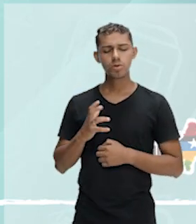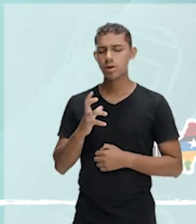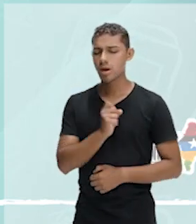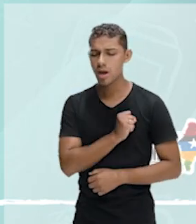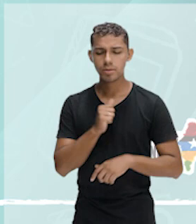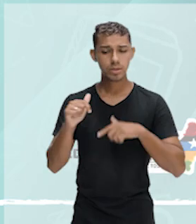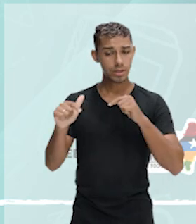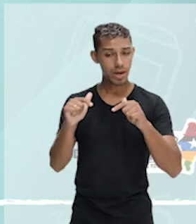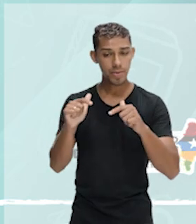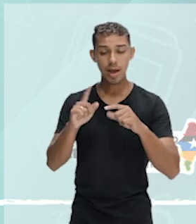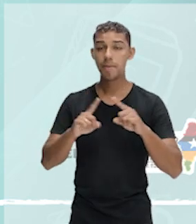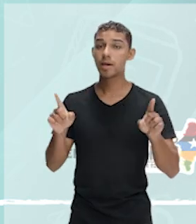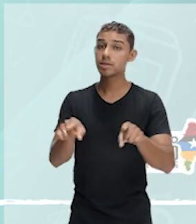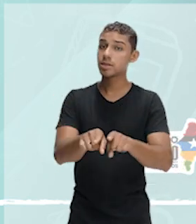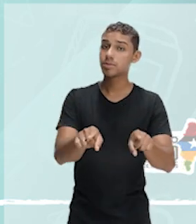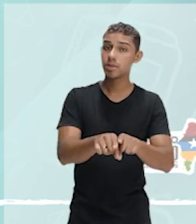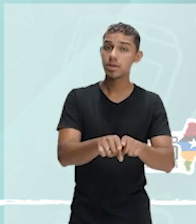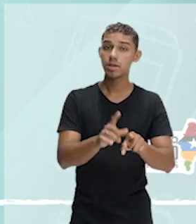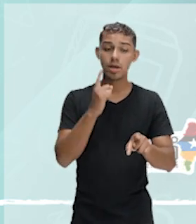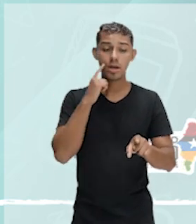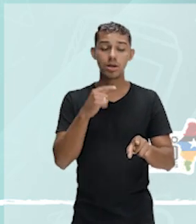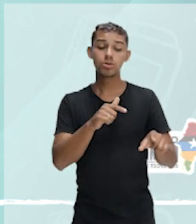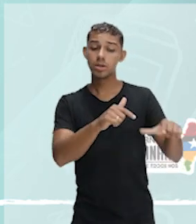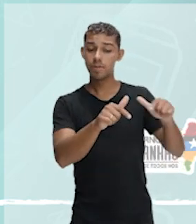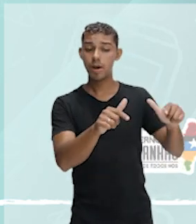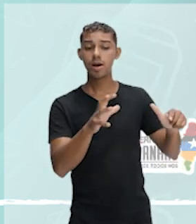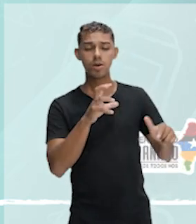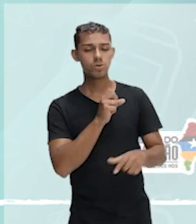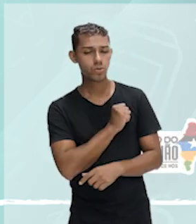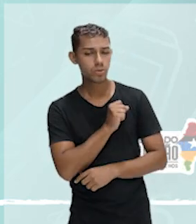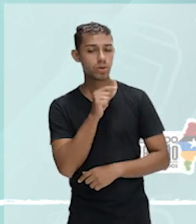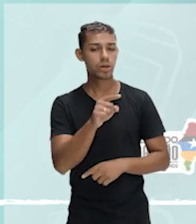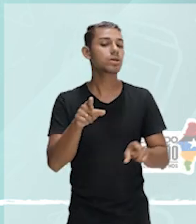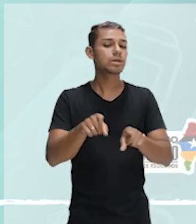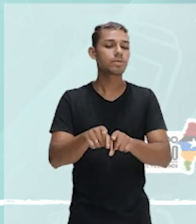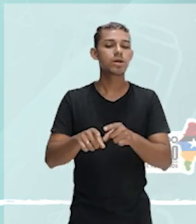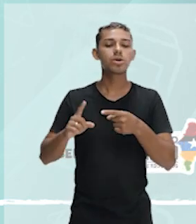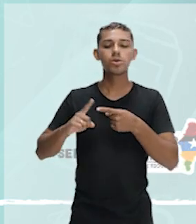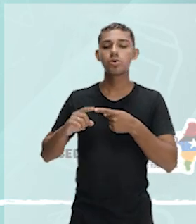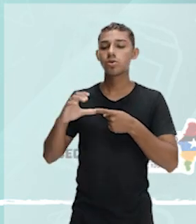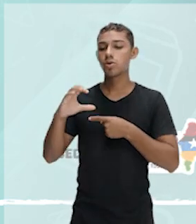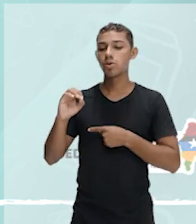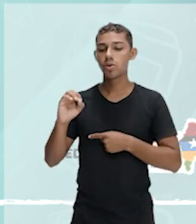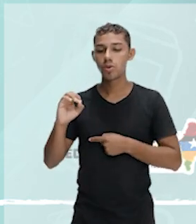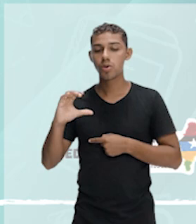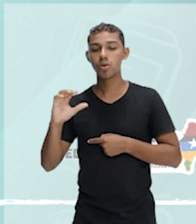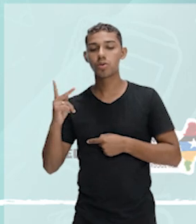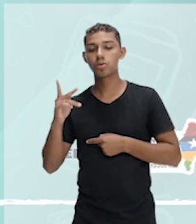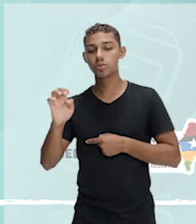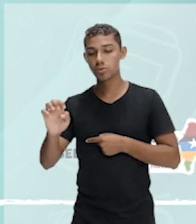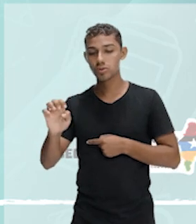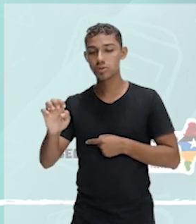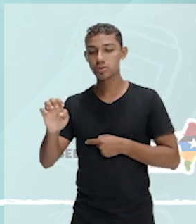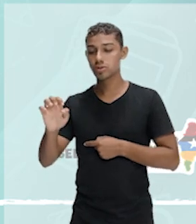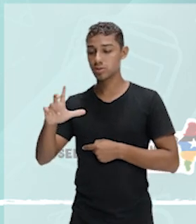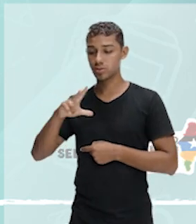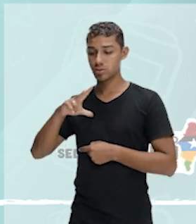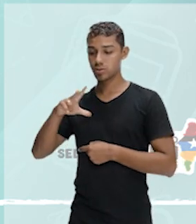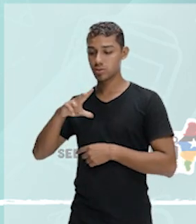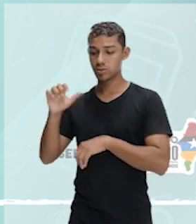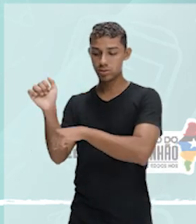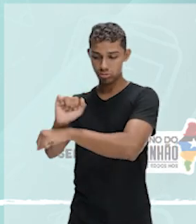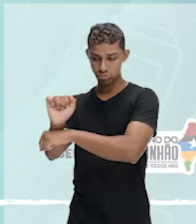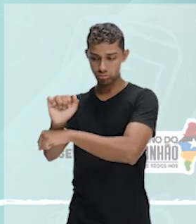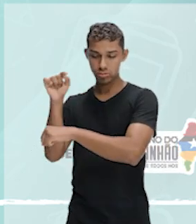tá? Mas não só o trabalho o encanta, tá? Mas também o seu coach privado, então o seu carro particular,